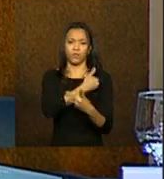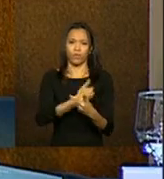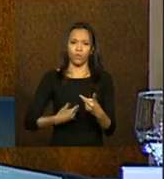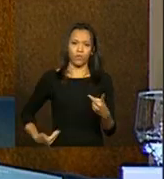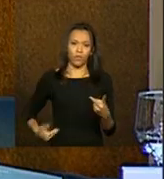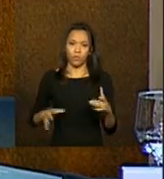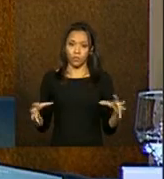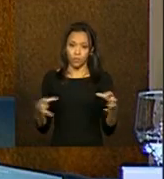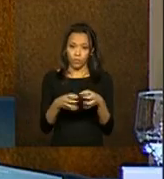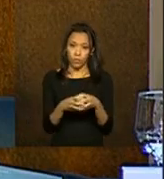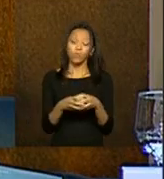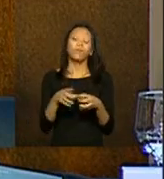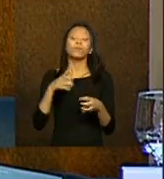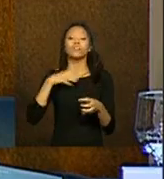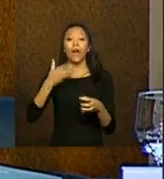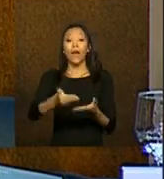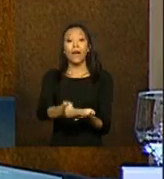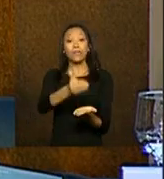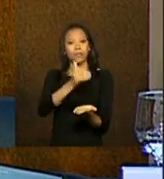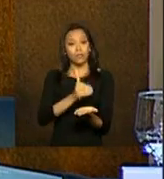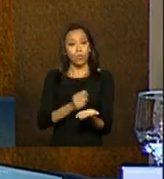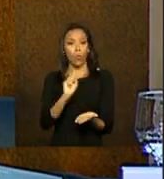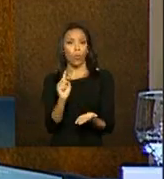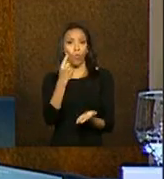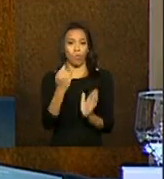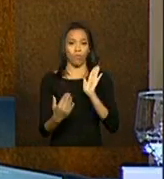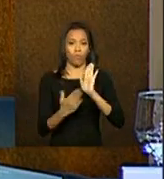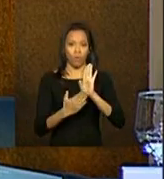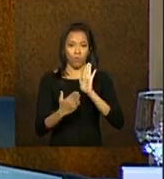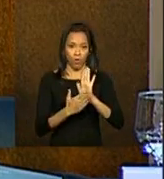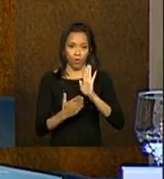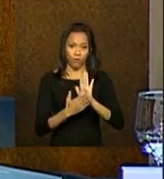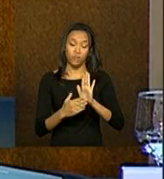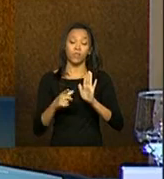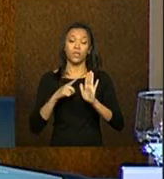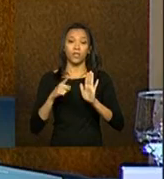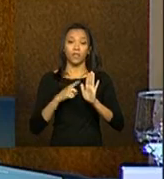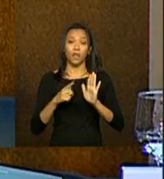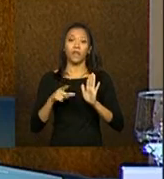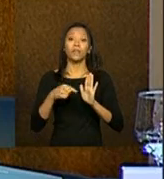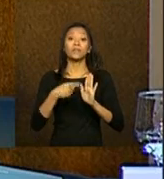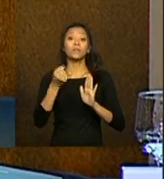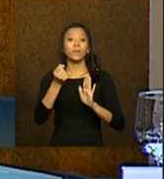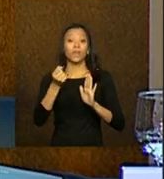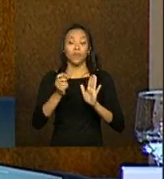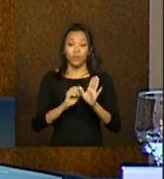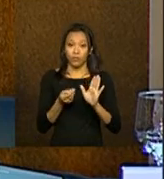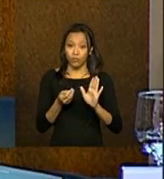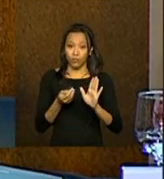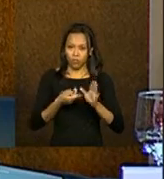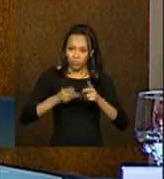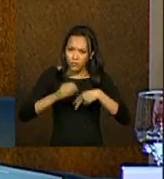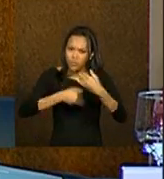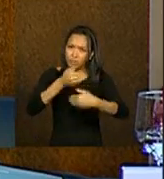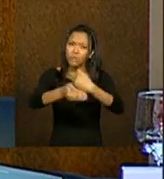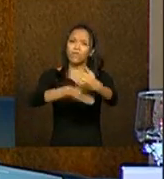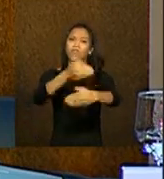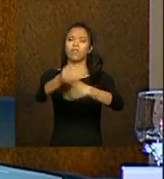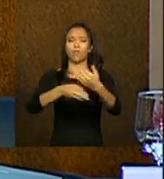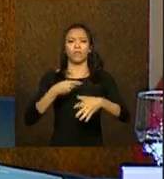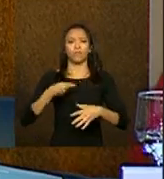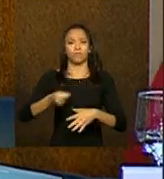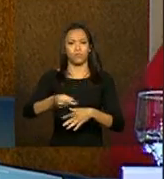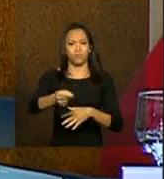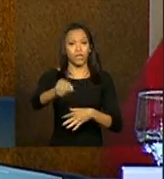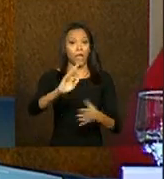inclusive uma das propostas constantes da resolução dos objetivos do desenvolvimento sustentável na Rio Mais que